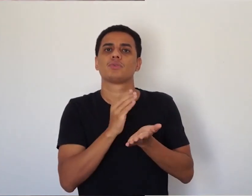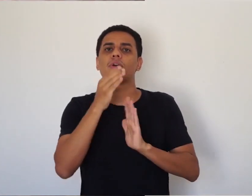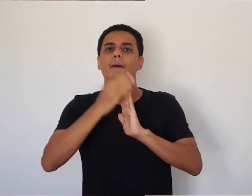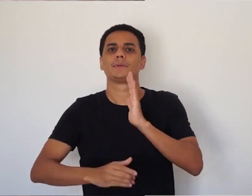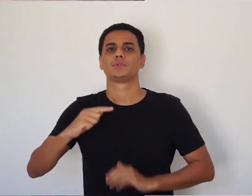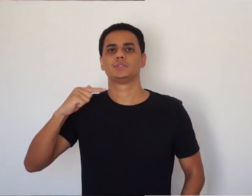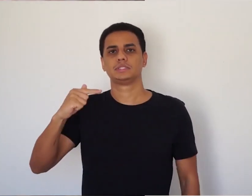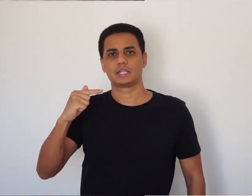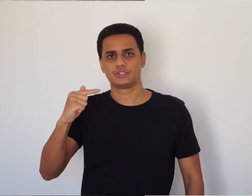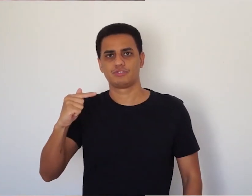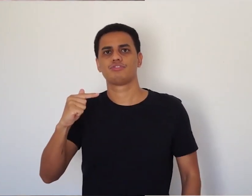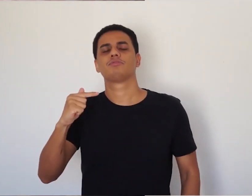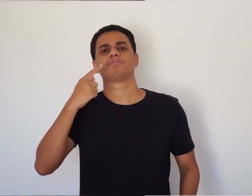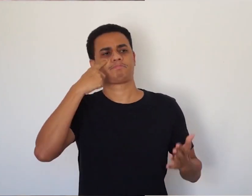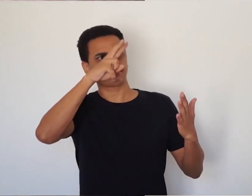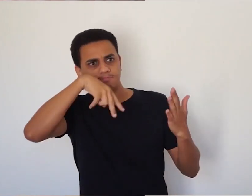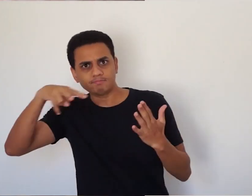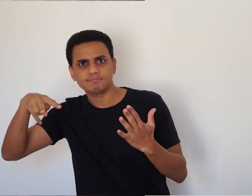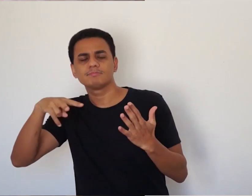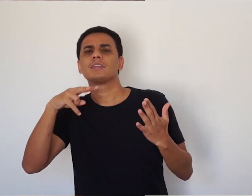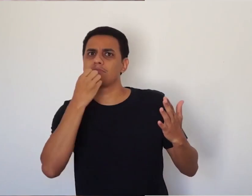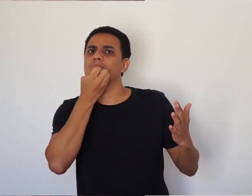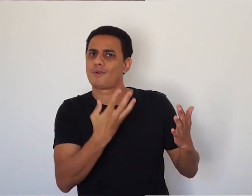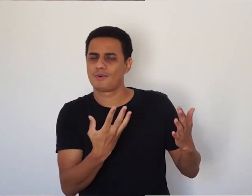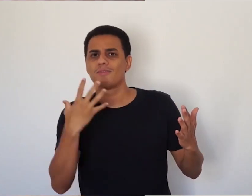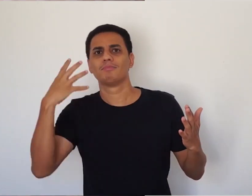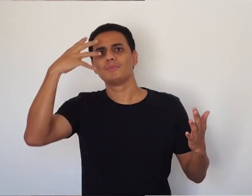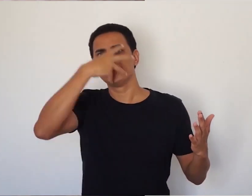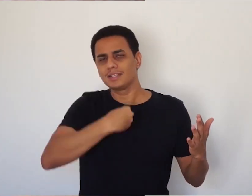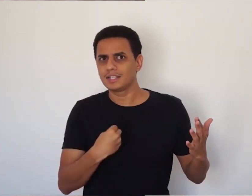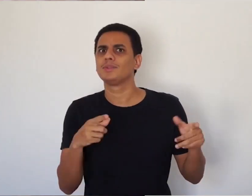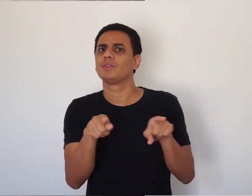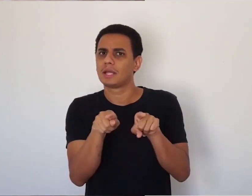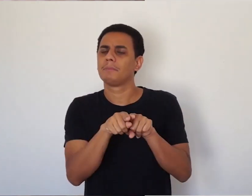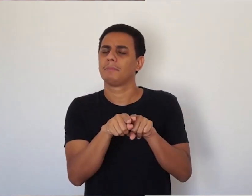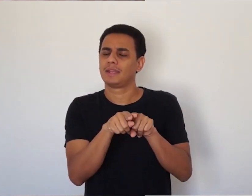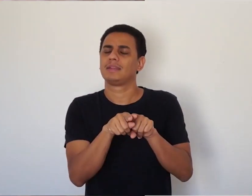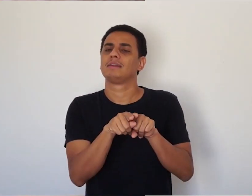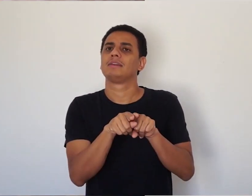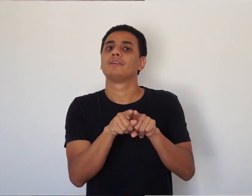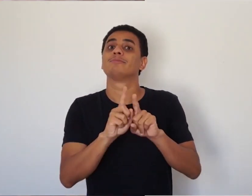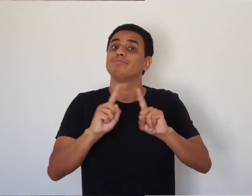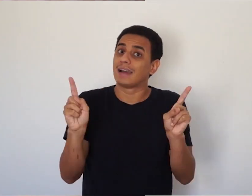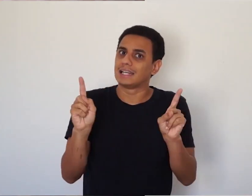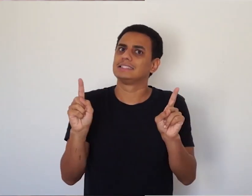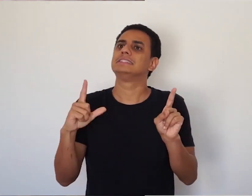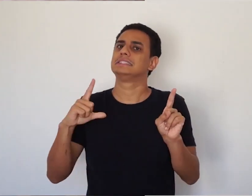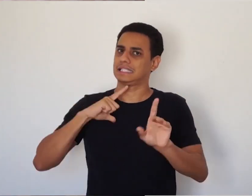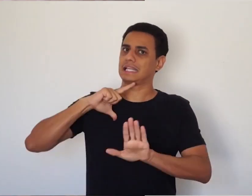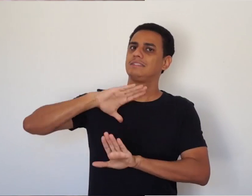7 em diante, você vai poder ver isso. E é muito bonito como, ao mesmo tempo,